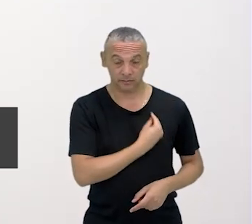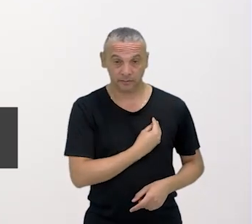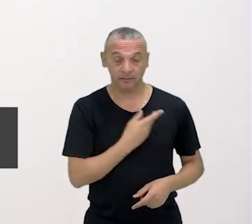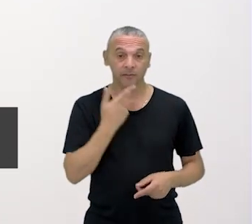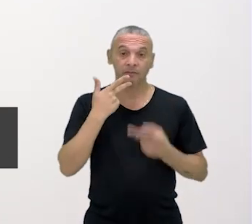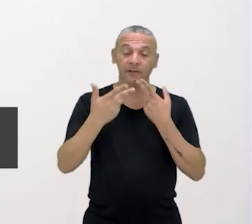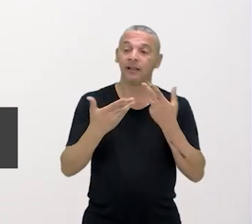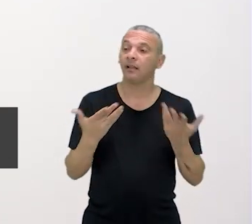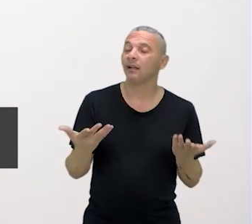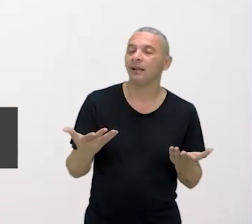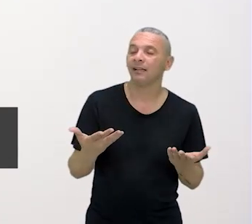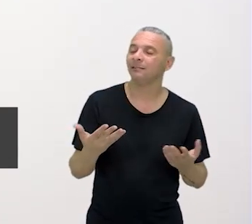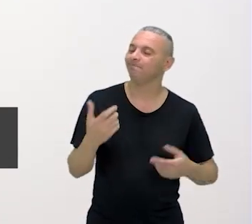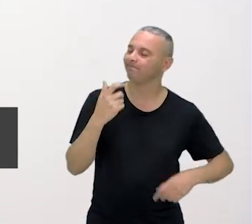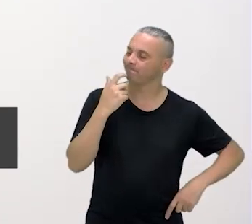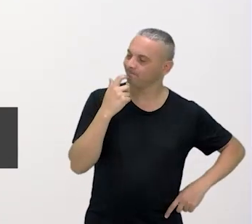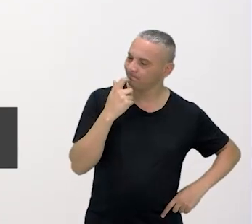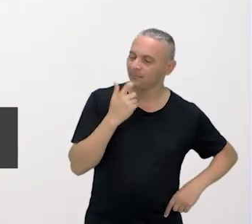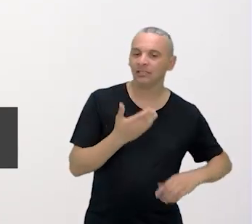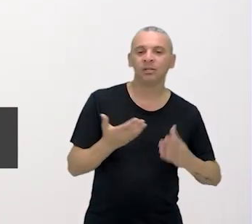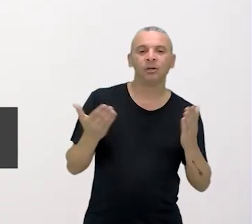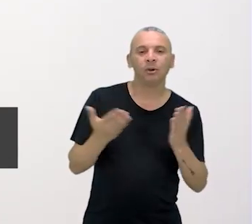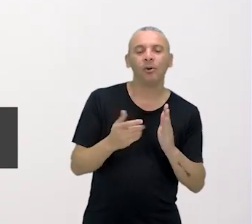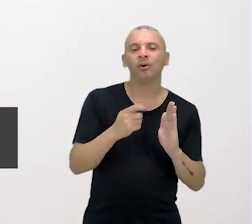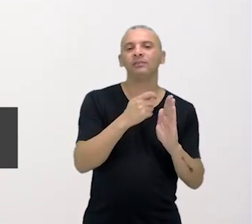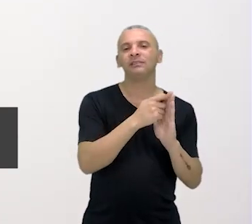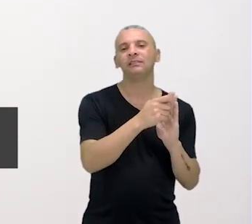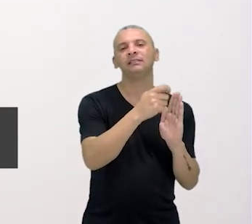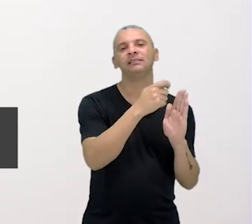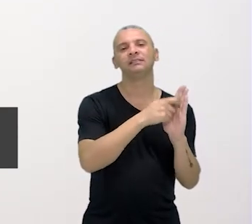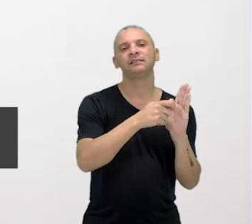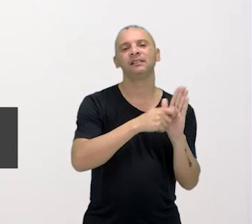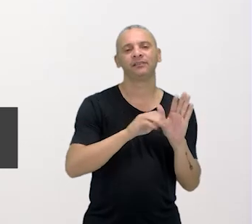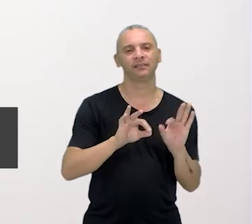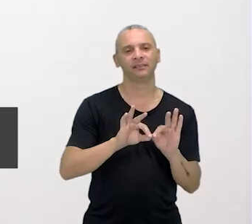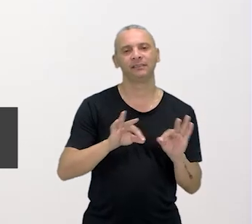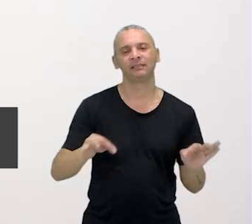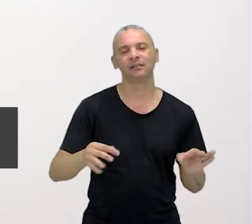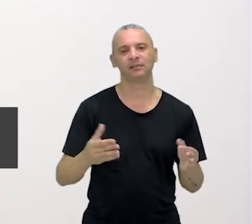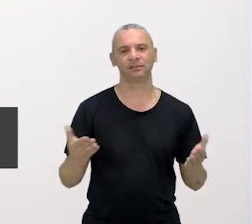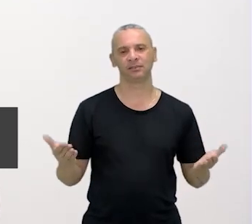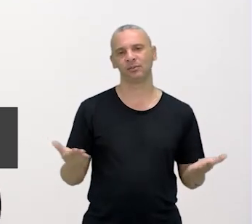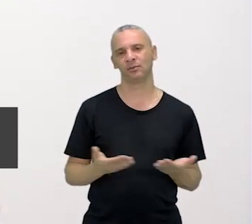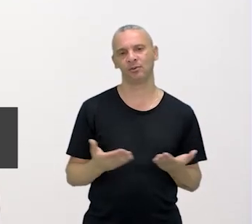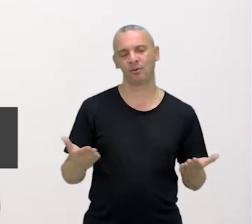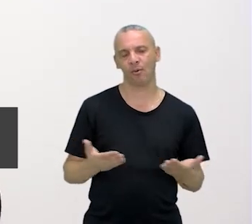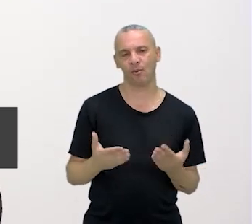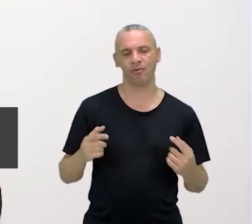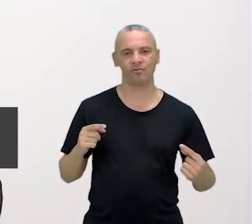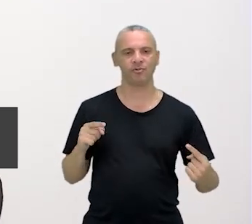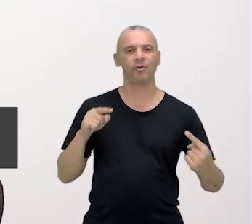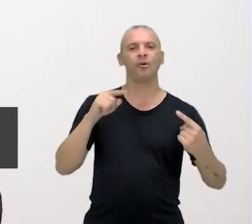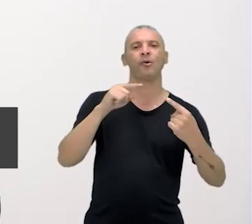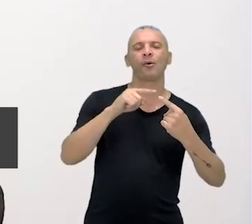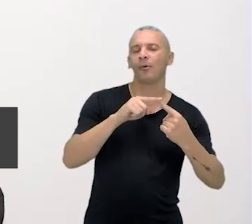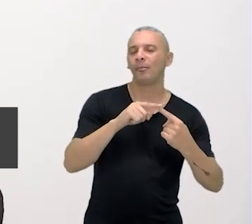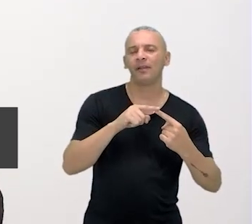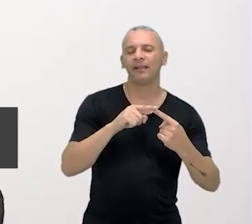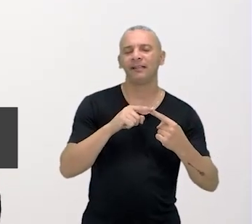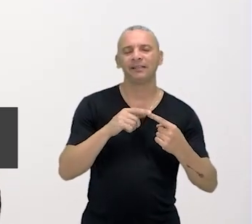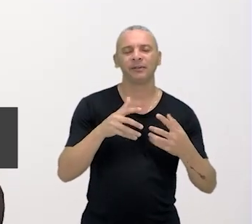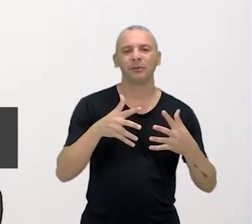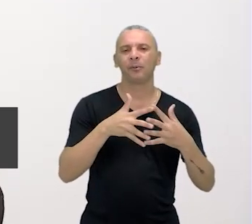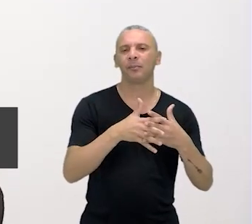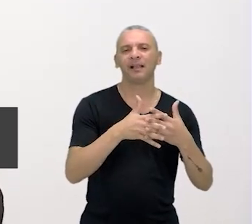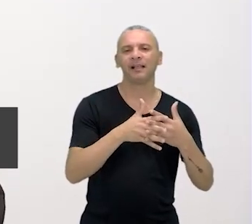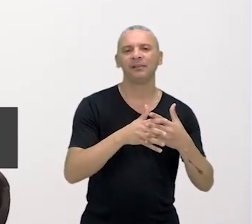dizer, poxa, hoje eu escreveria mais simples para falar de uma coisa tão complexa